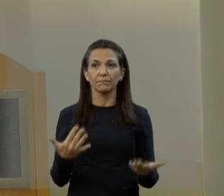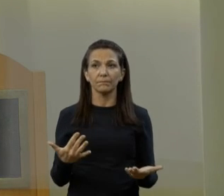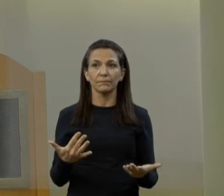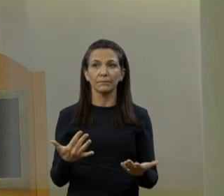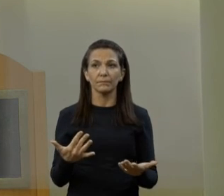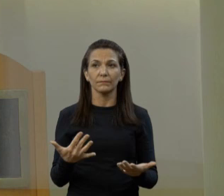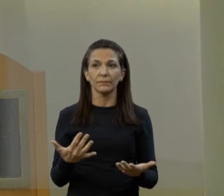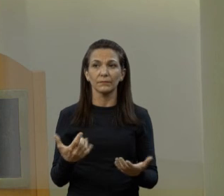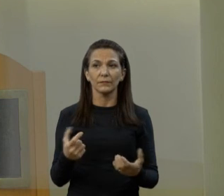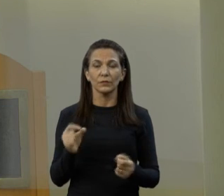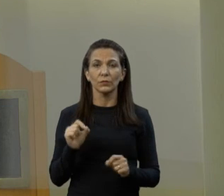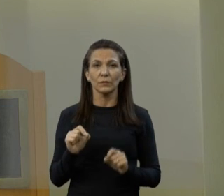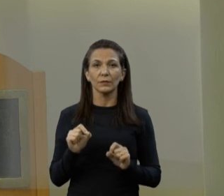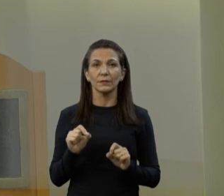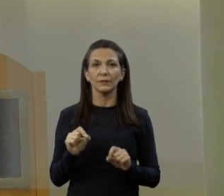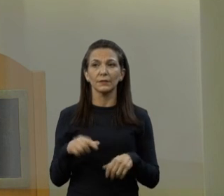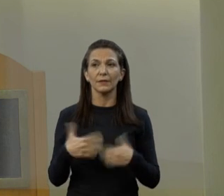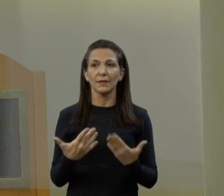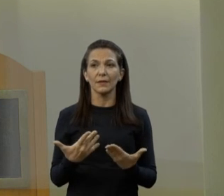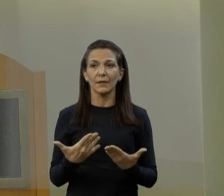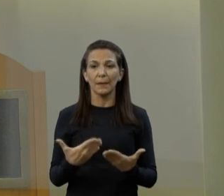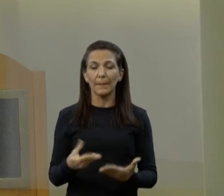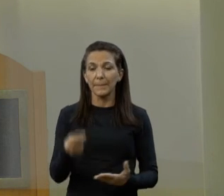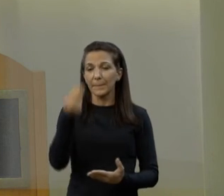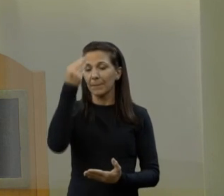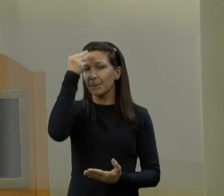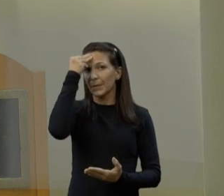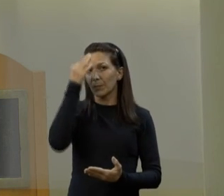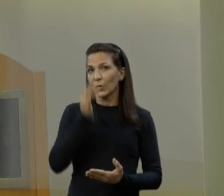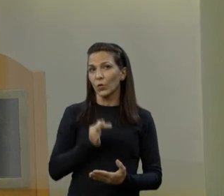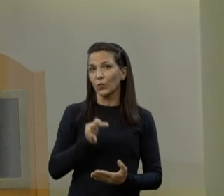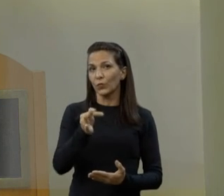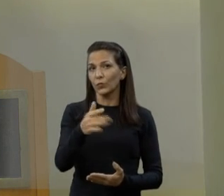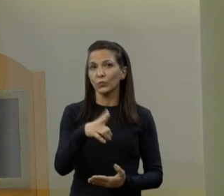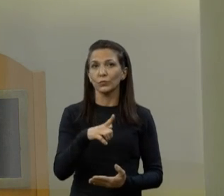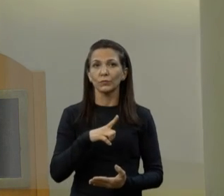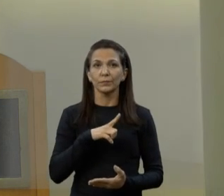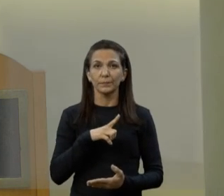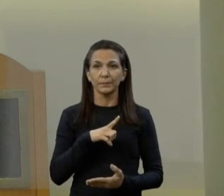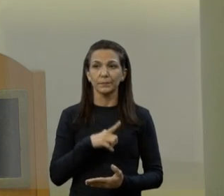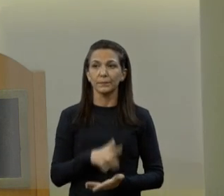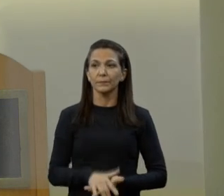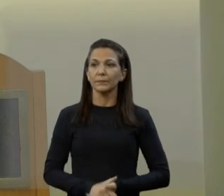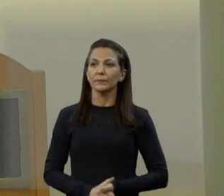isso aqui sirva de memória para o futuro